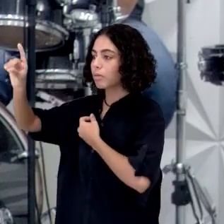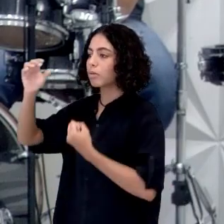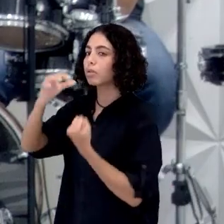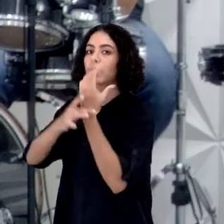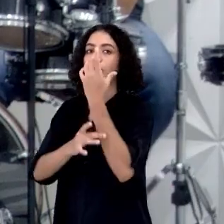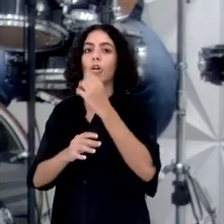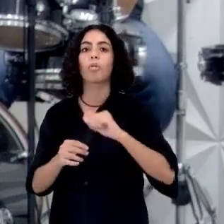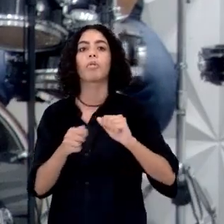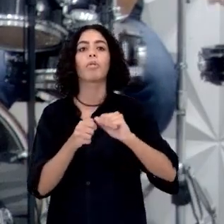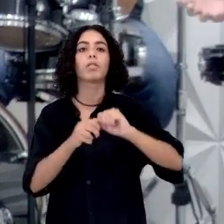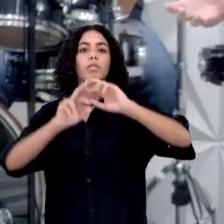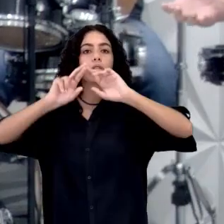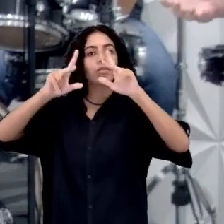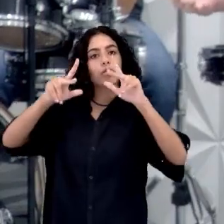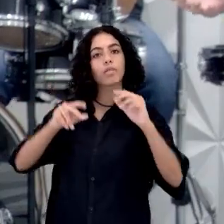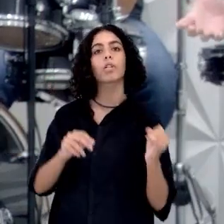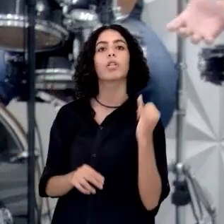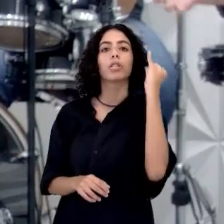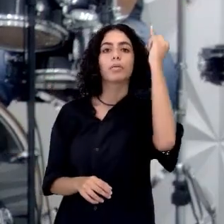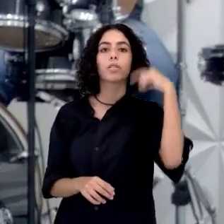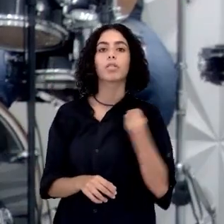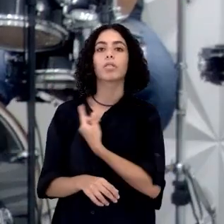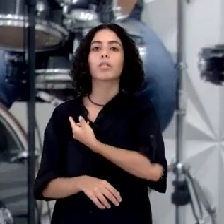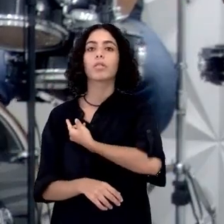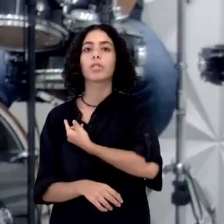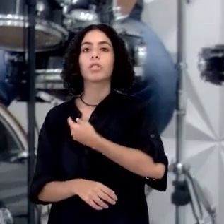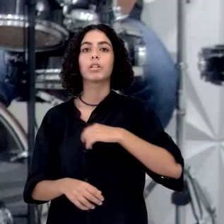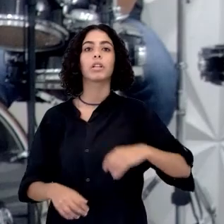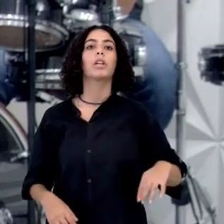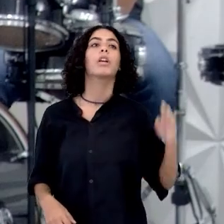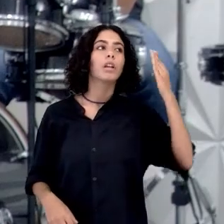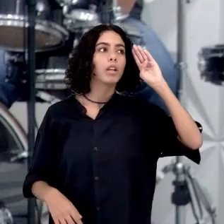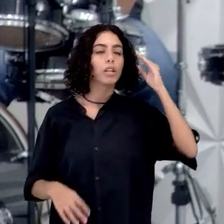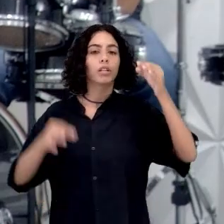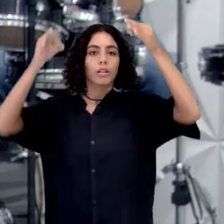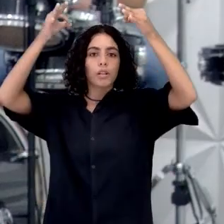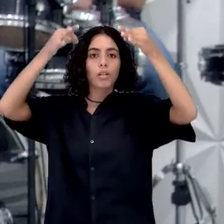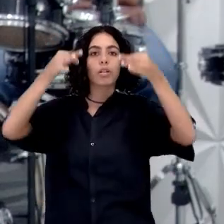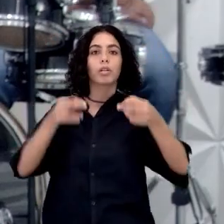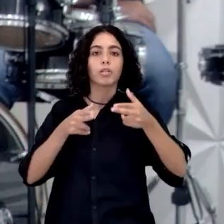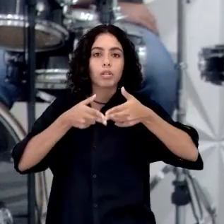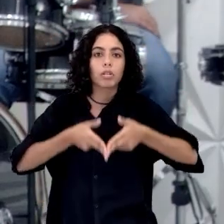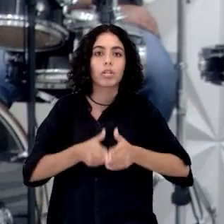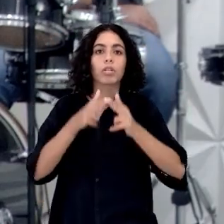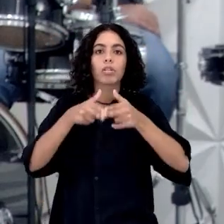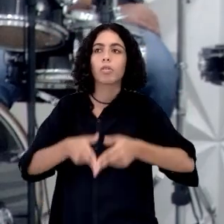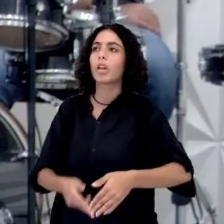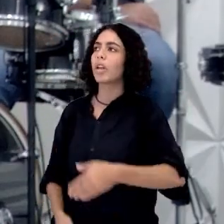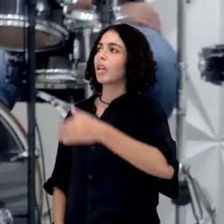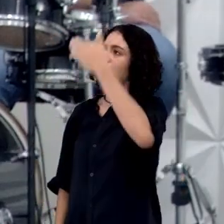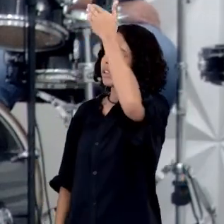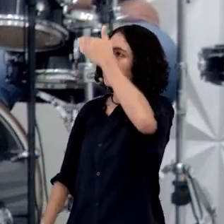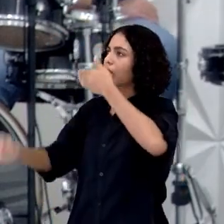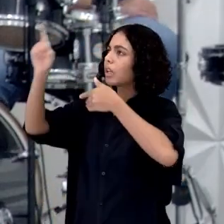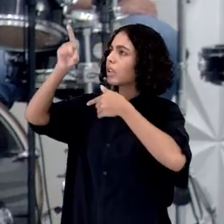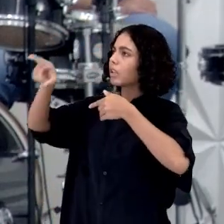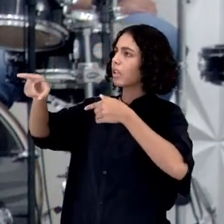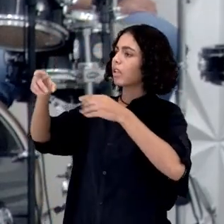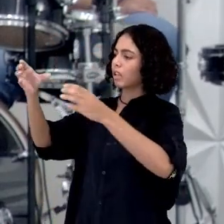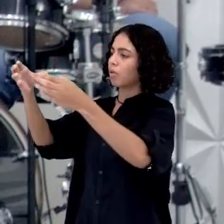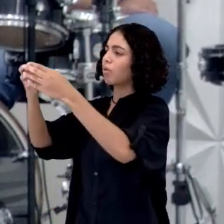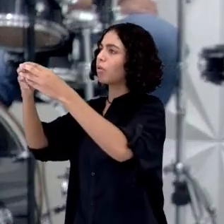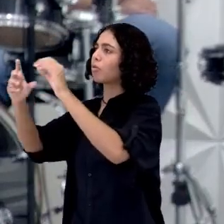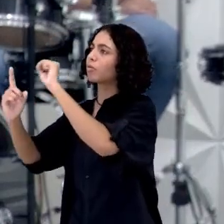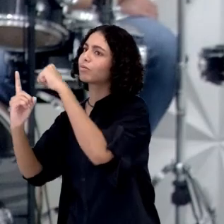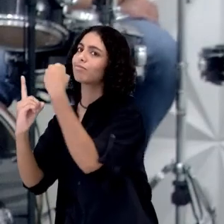perceber a justiça de Noé diante da corrupção da raça humana. Sabe por quê? É